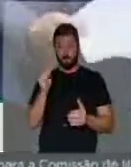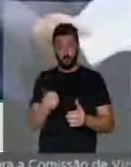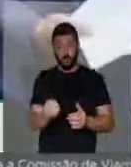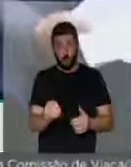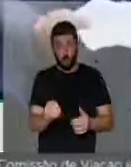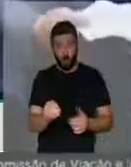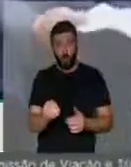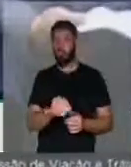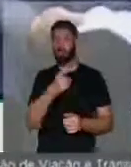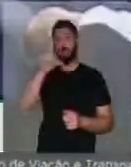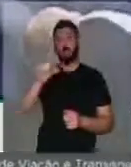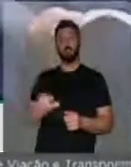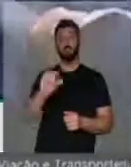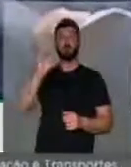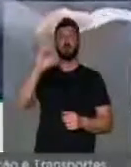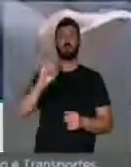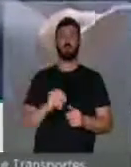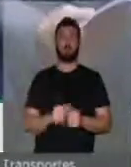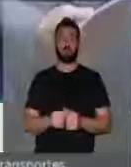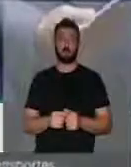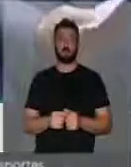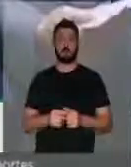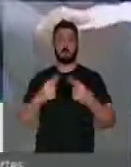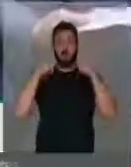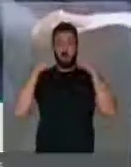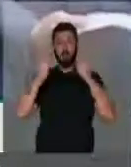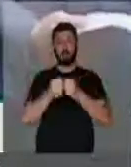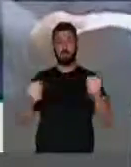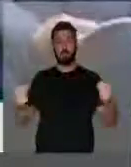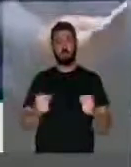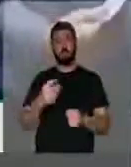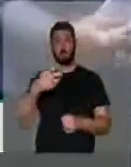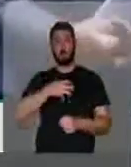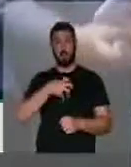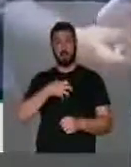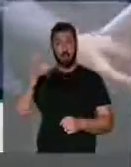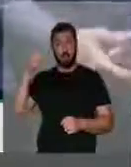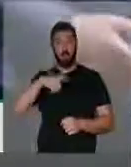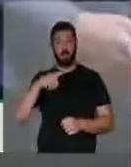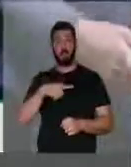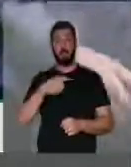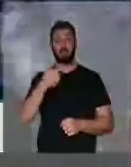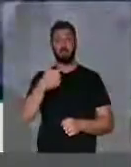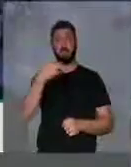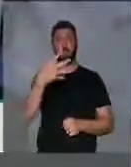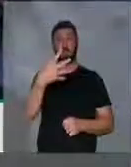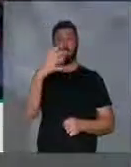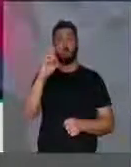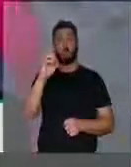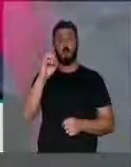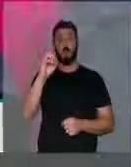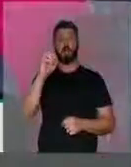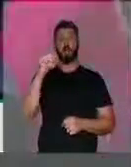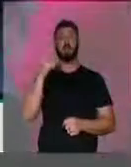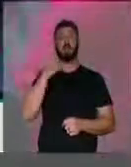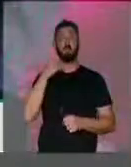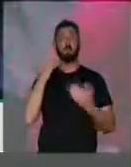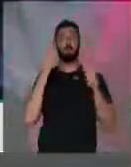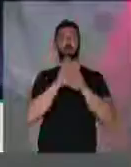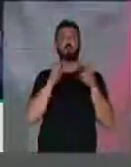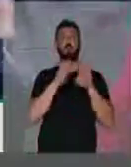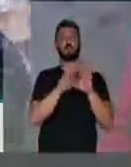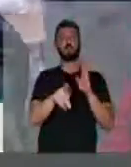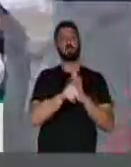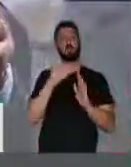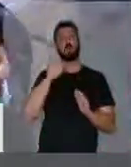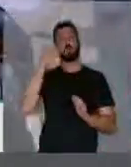implantado, ele vai reduzir a zero a explosão desse caixa eletrônico. Na Bahia, nós temos 140 agências fechadas só do Banco